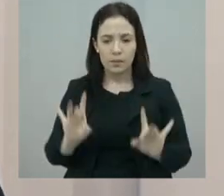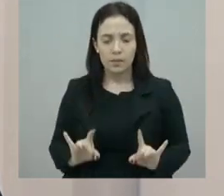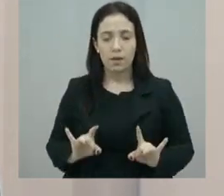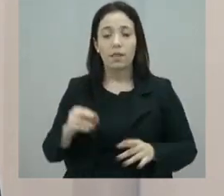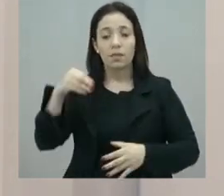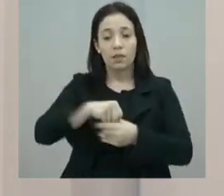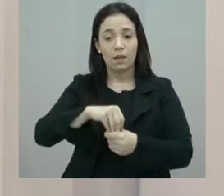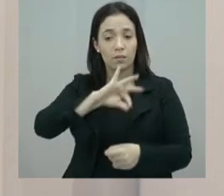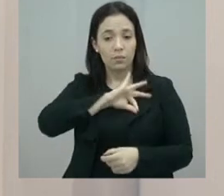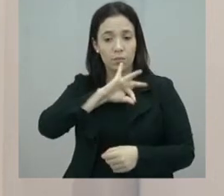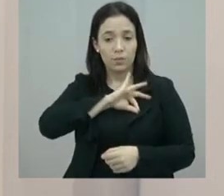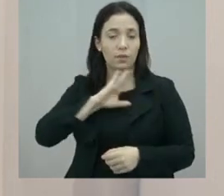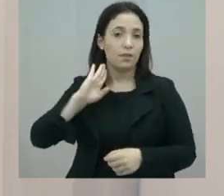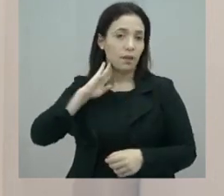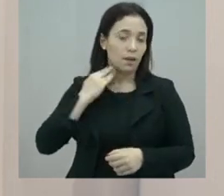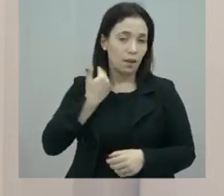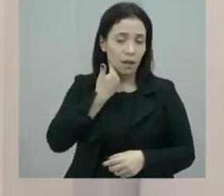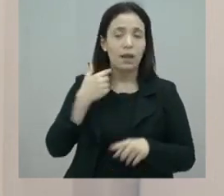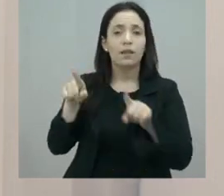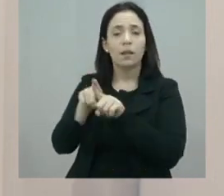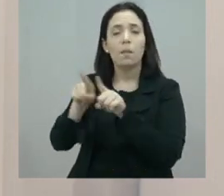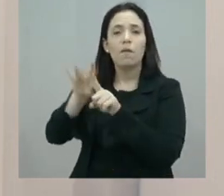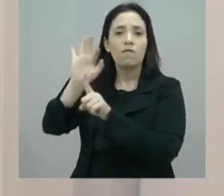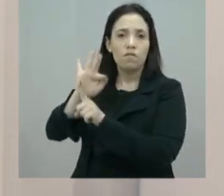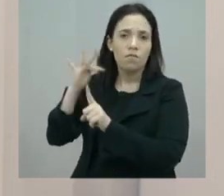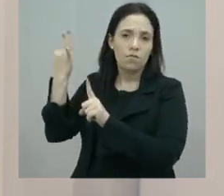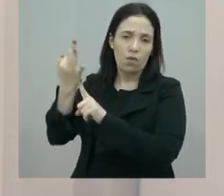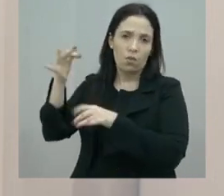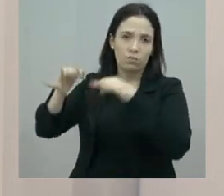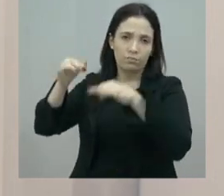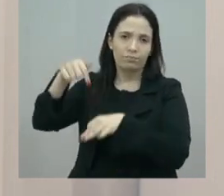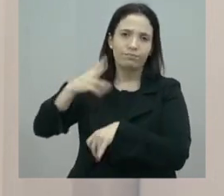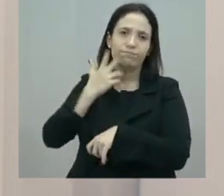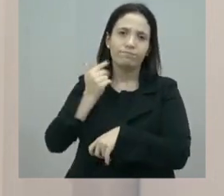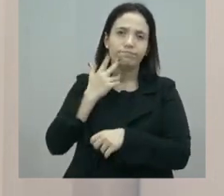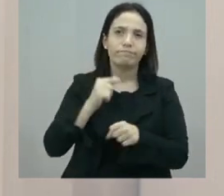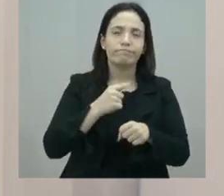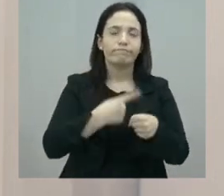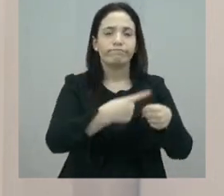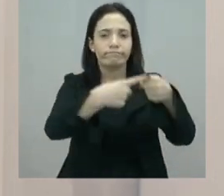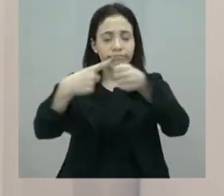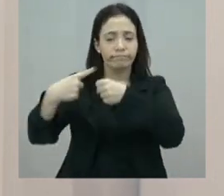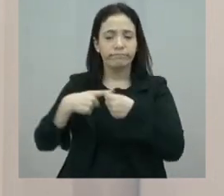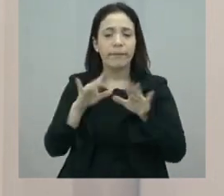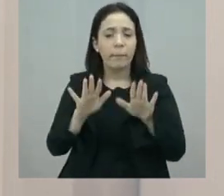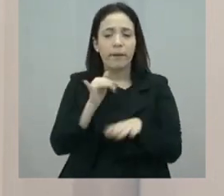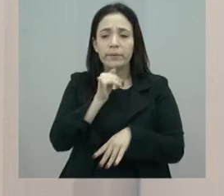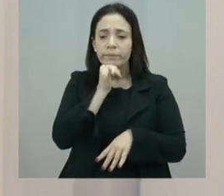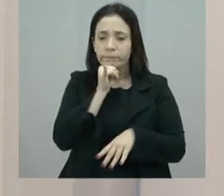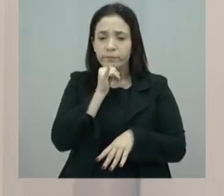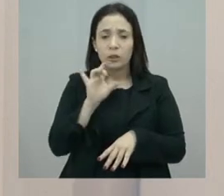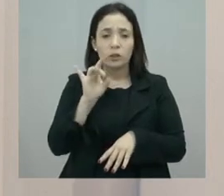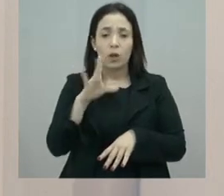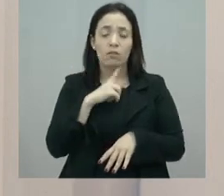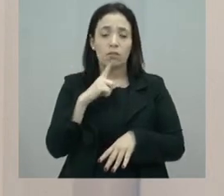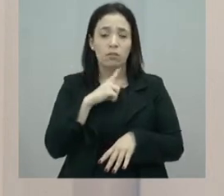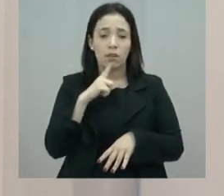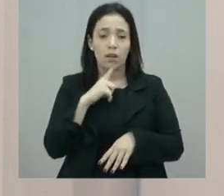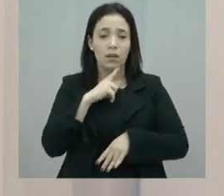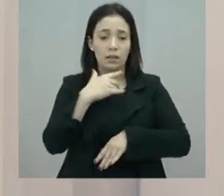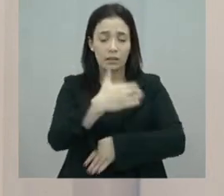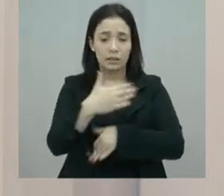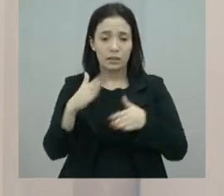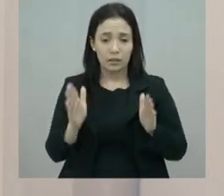de polícia como nos fóruns do Poder Judiciário cearense. Infelizmente, nós só temos salas de depoimento